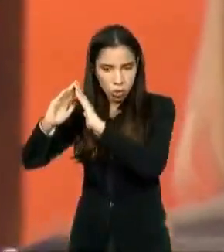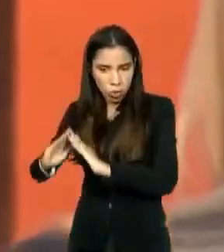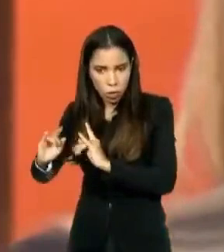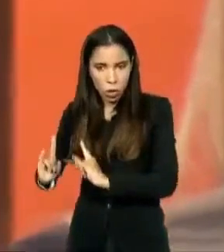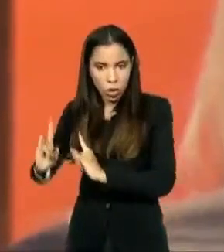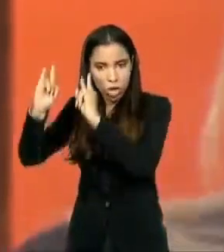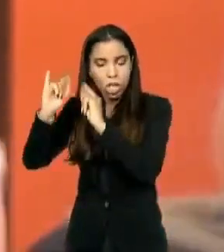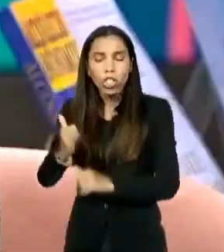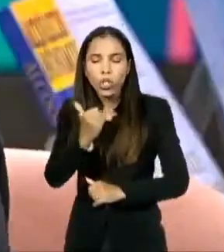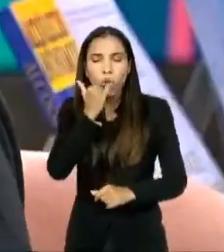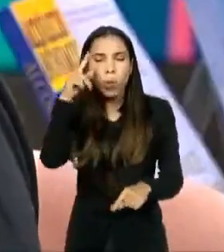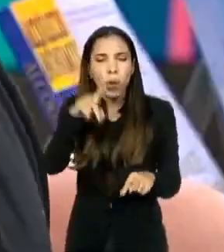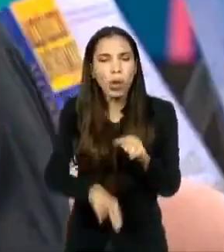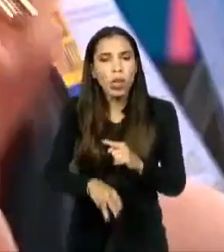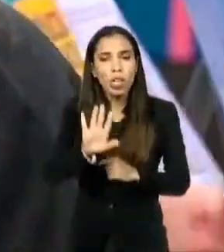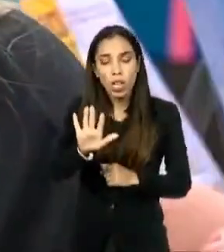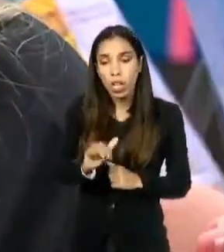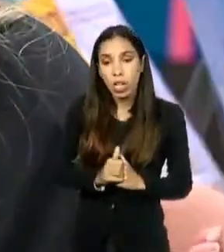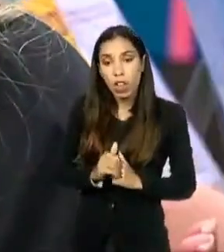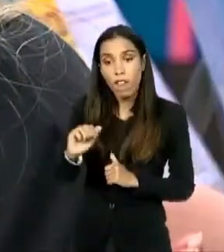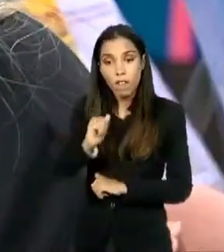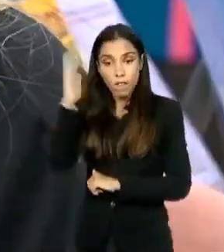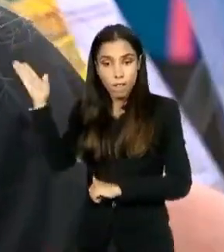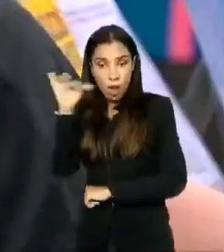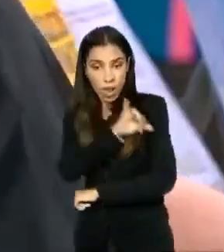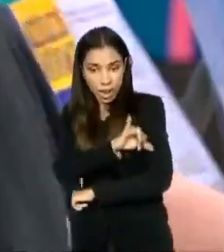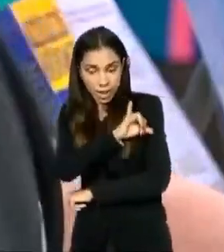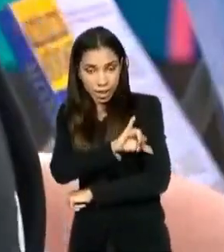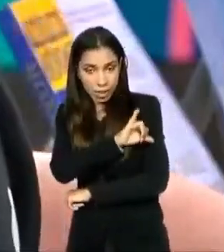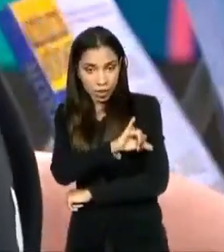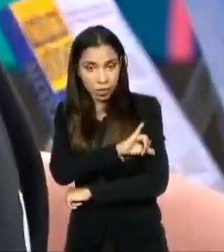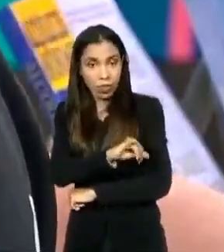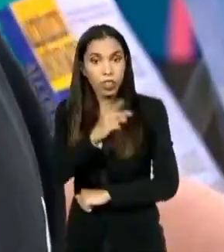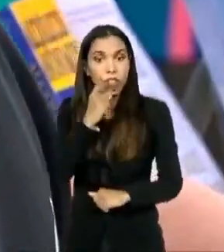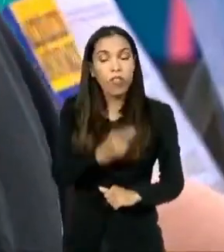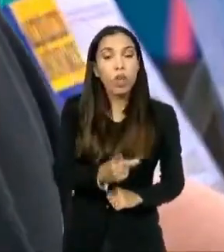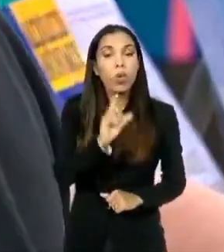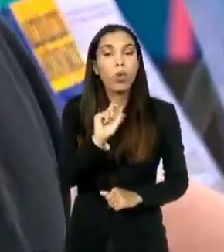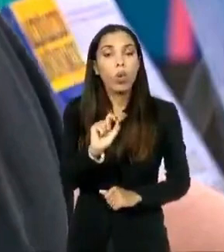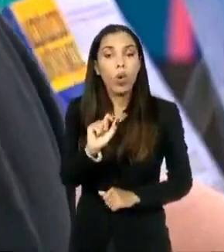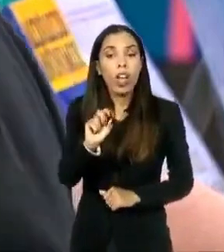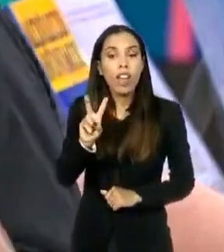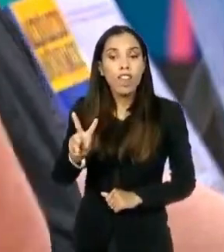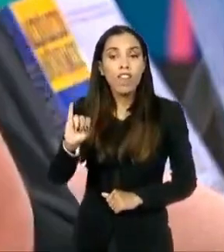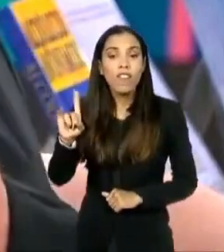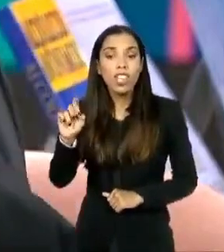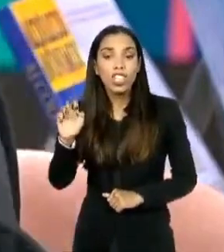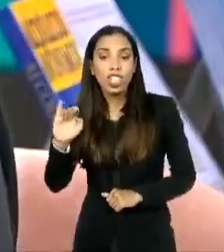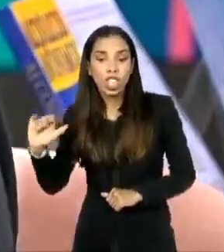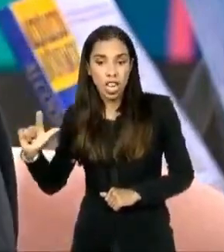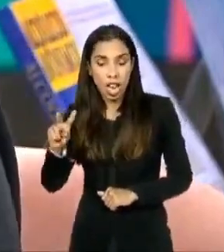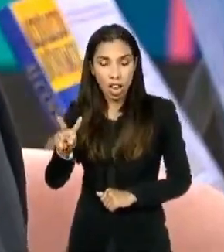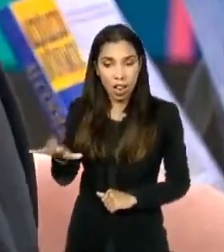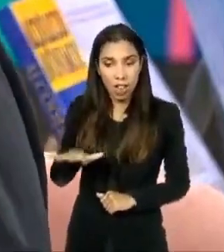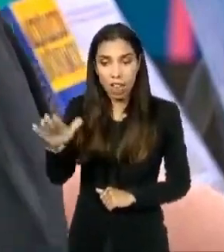vou te interromper rapidamente, só para situar quem está fora do, sim, Rio de Janeiro, né? Ele está se referindo, o Vidigal, ele fica de frente